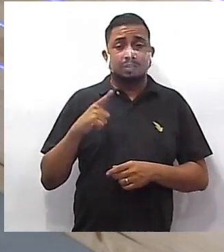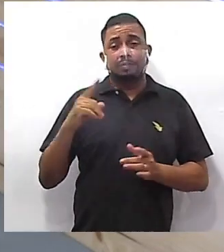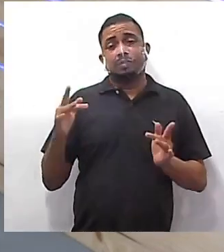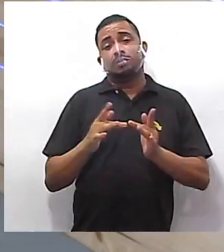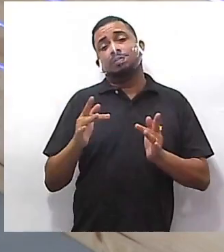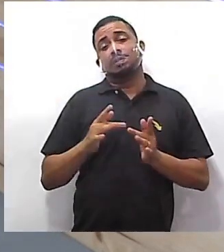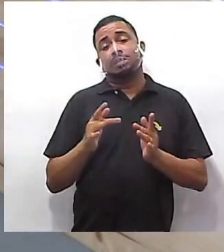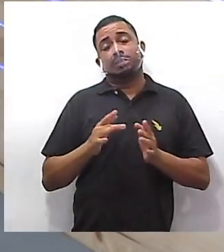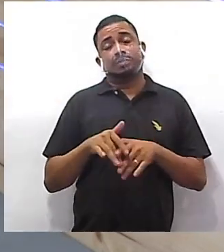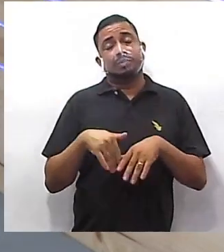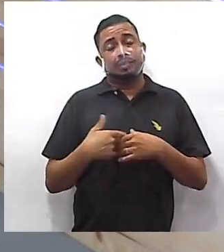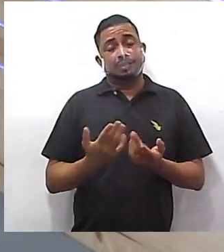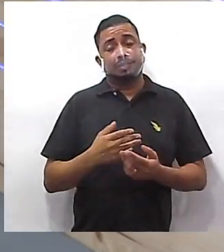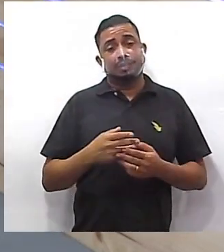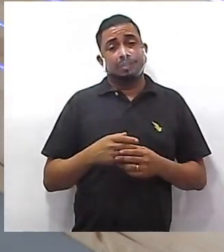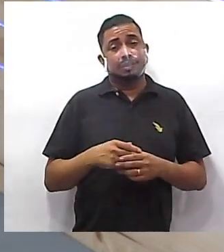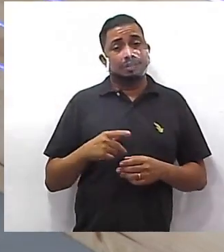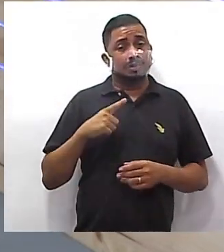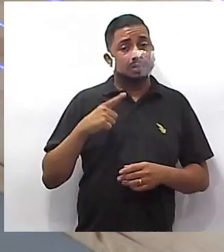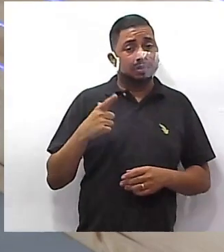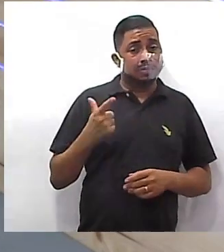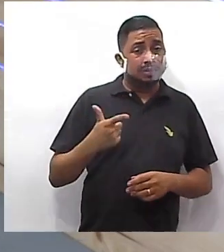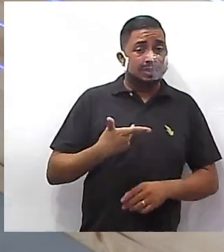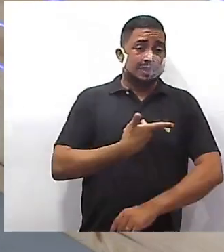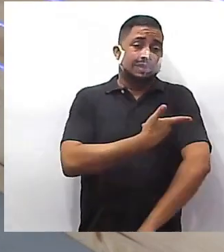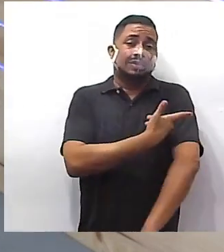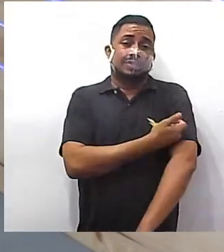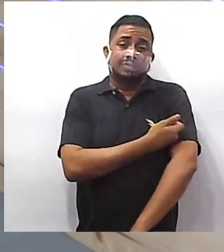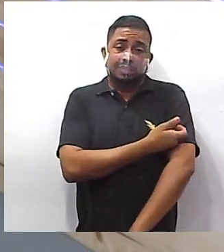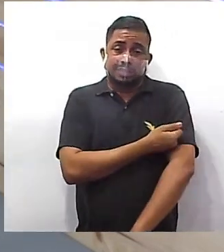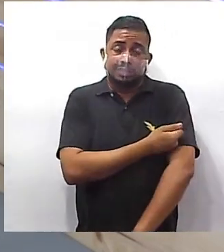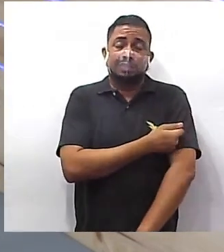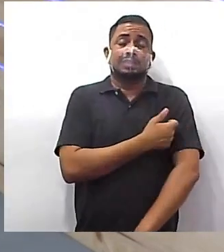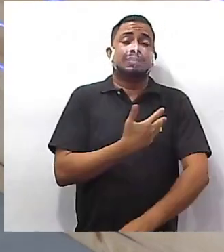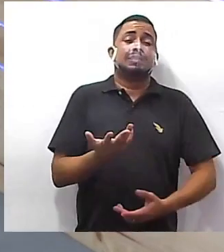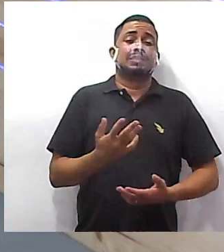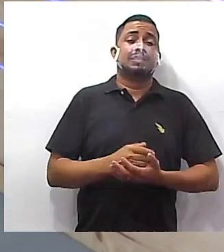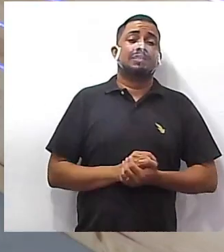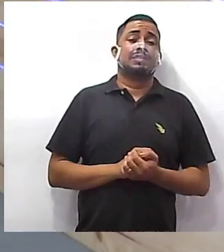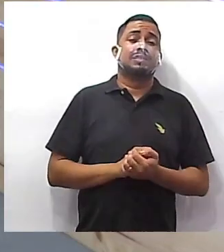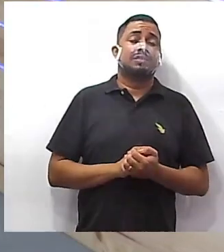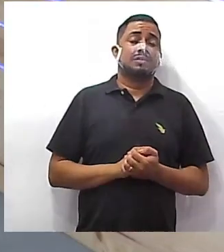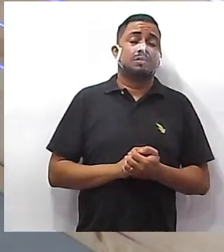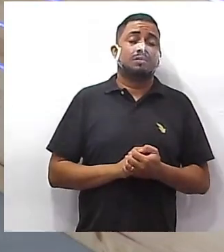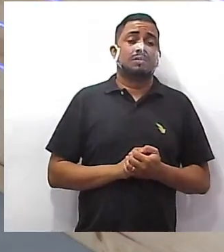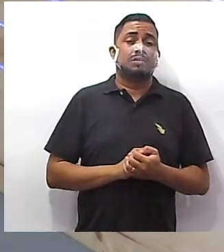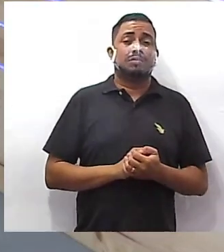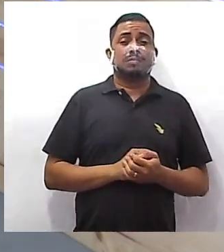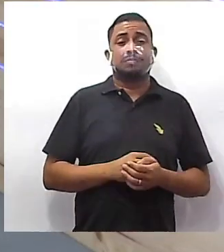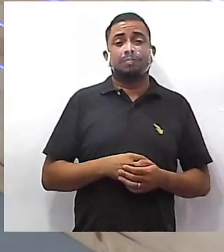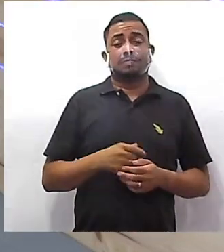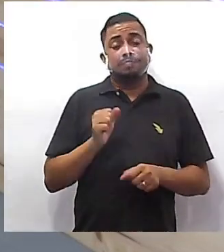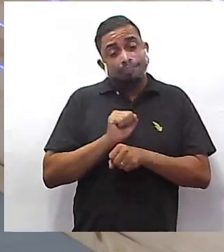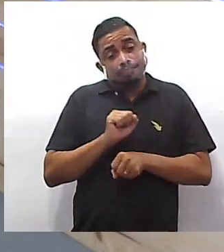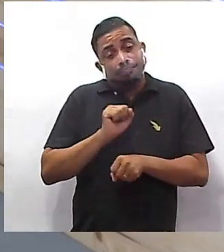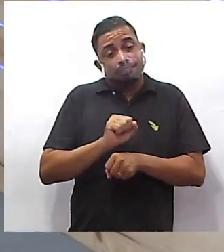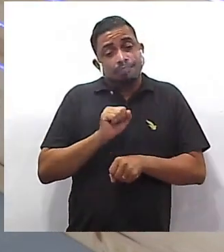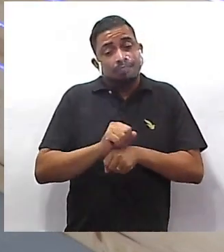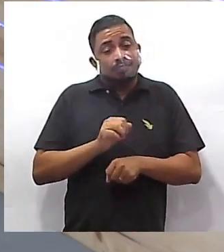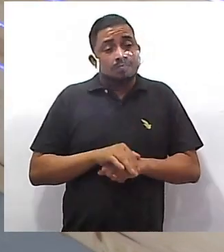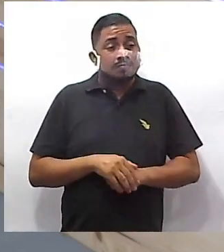contato. Enquanto não tiver a questão da vacina, né, que estamos esperando,